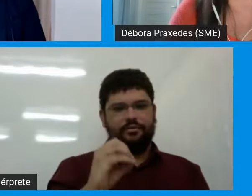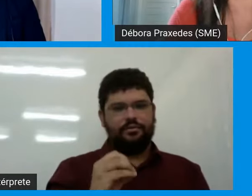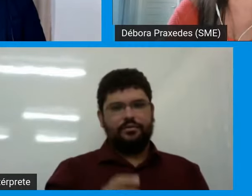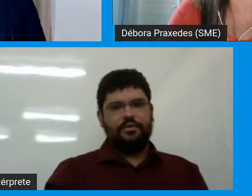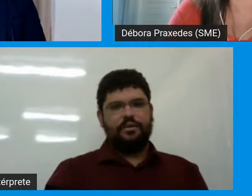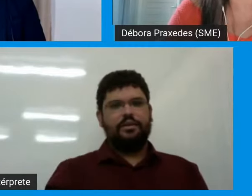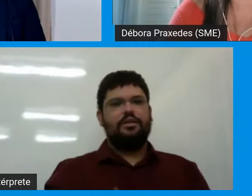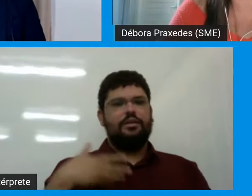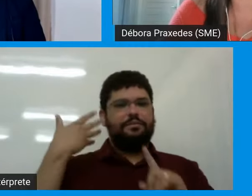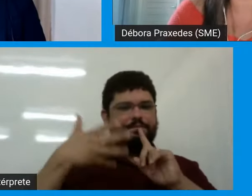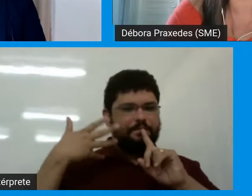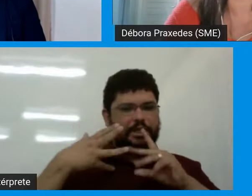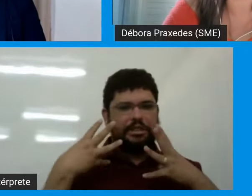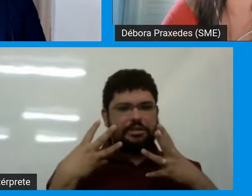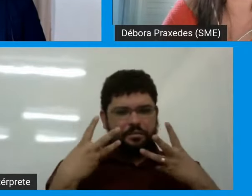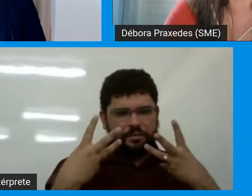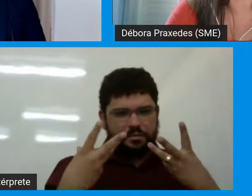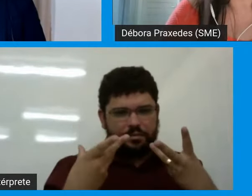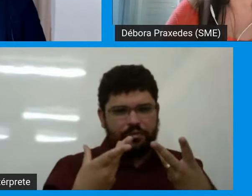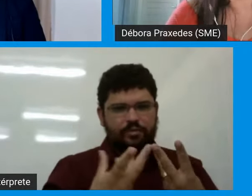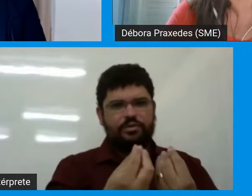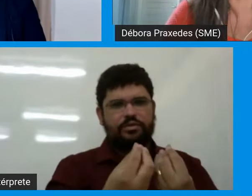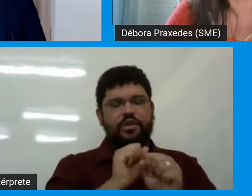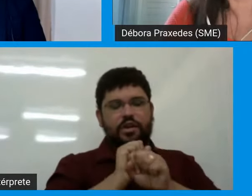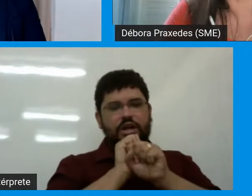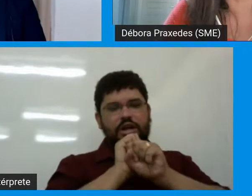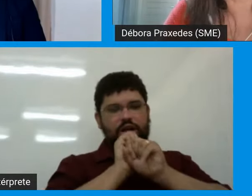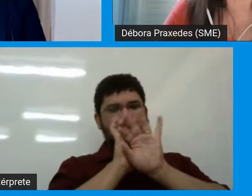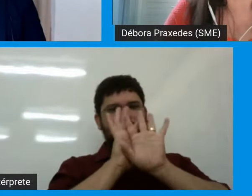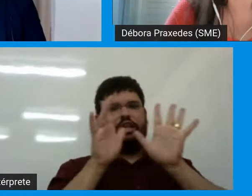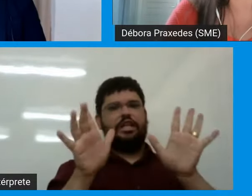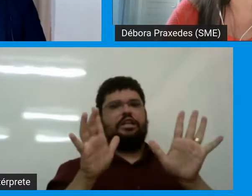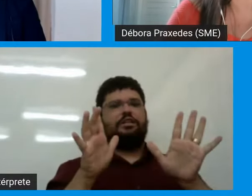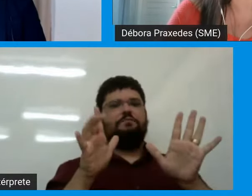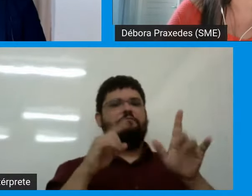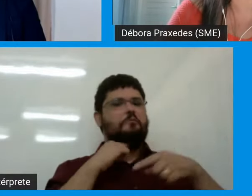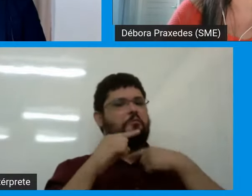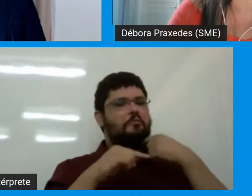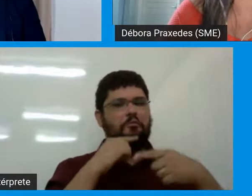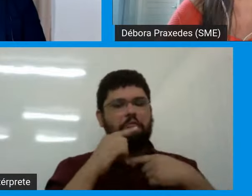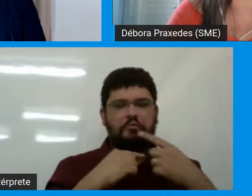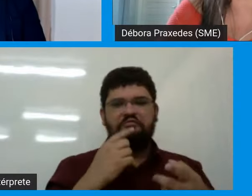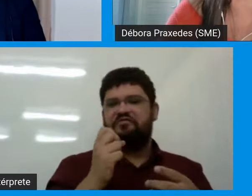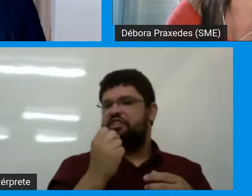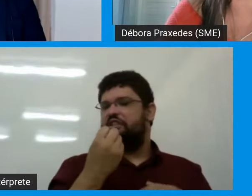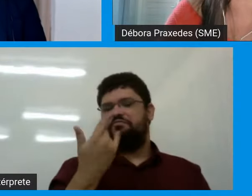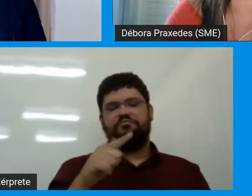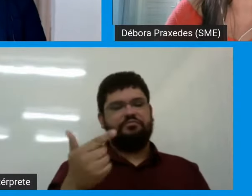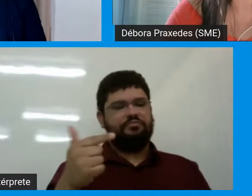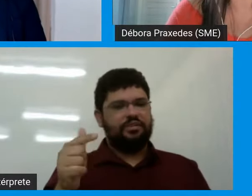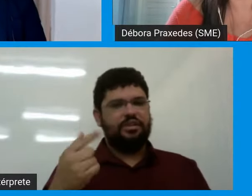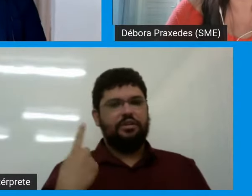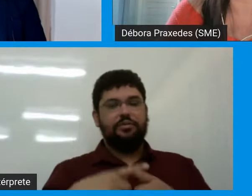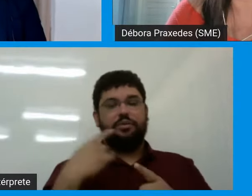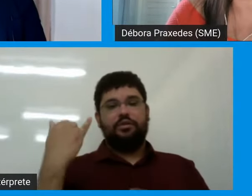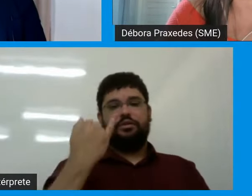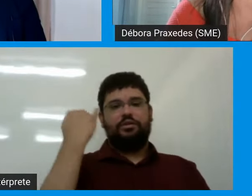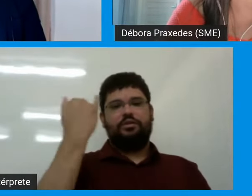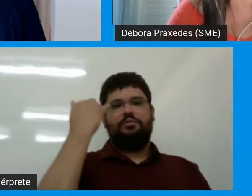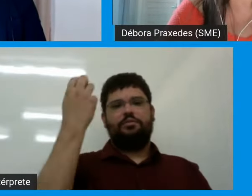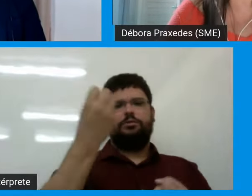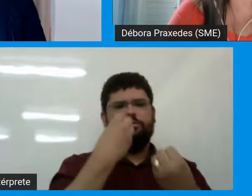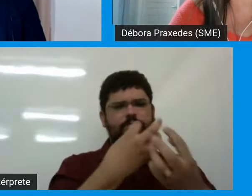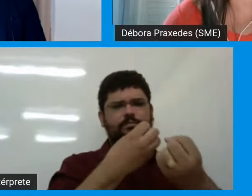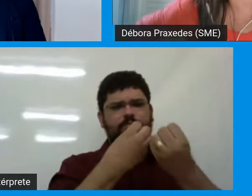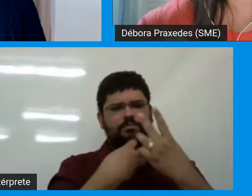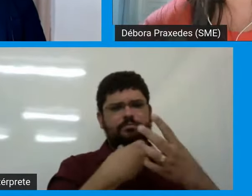relevante explanação que foi proferida hoje. Não tenho dúvidas de que foi uma importante contribuição que você nos trouxe